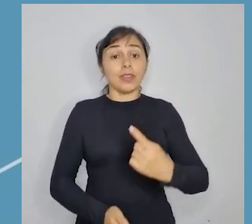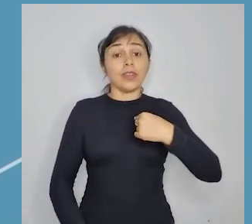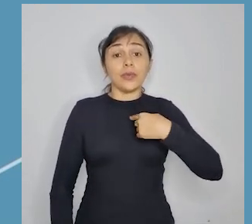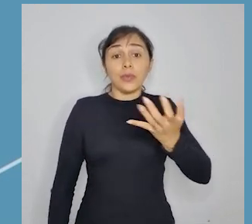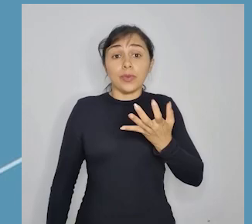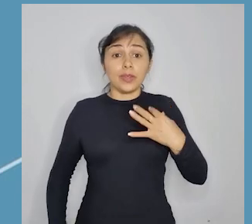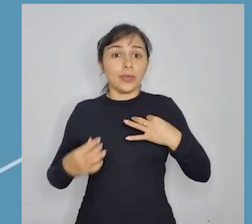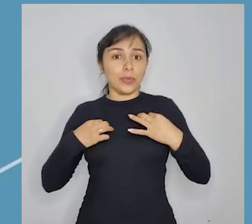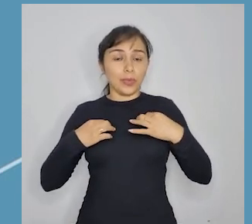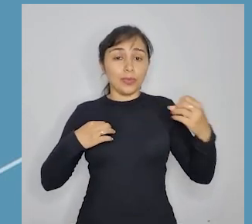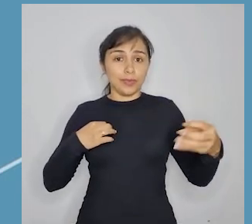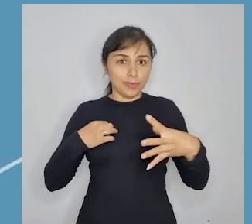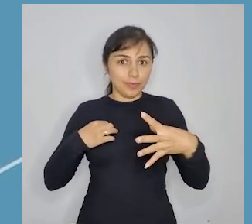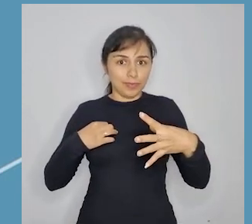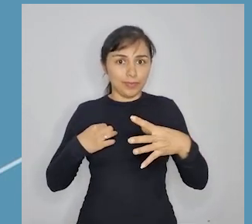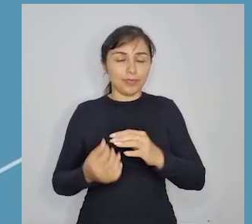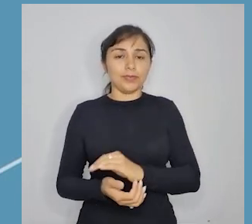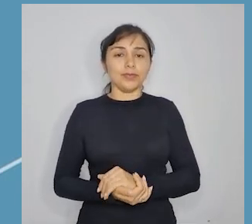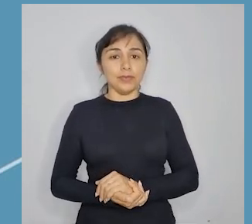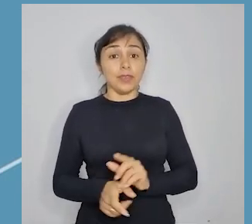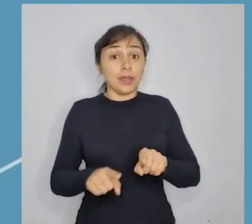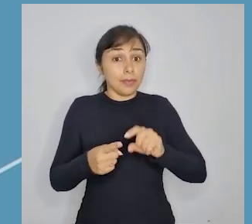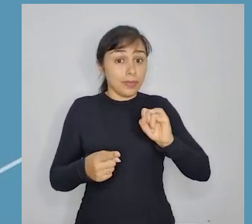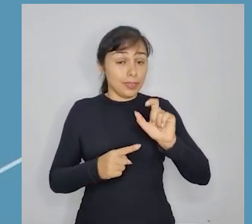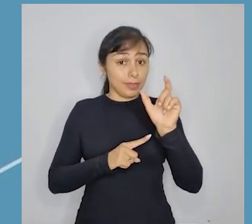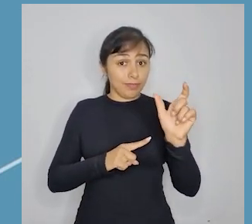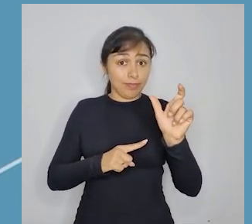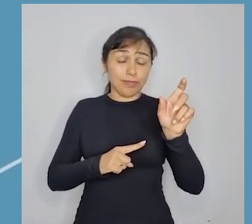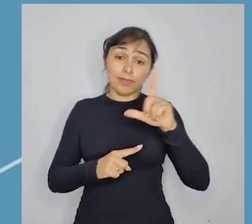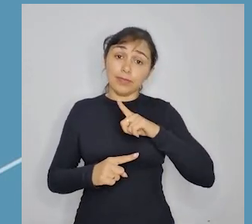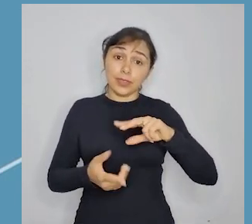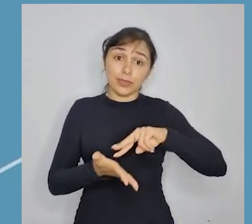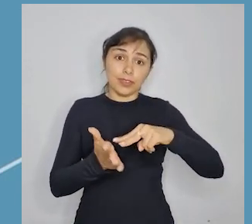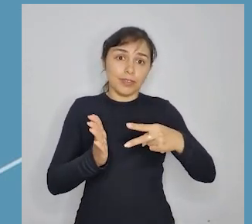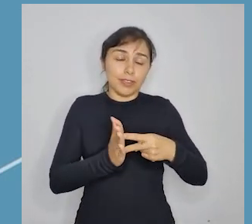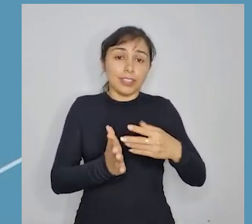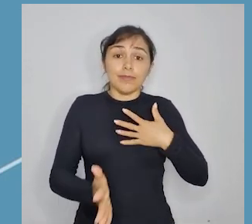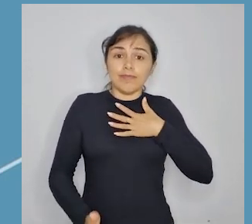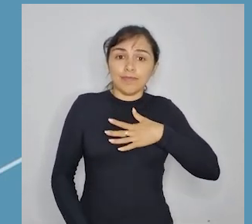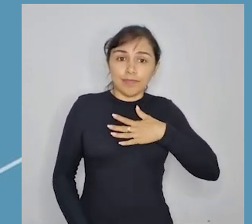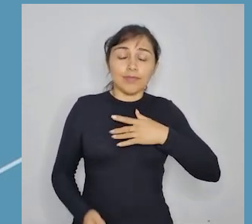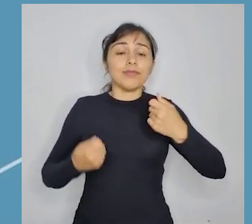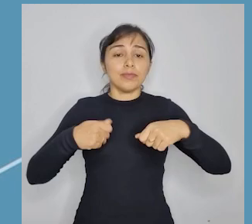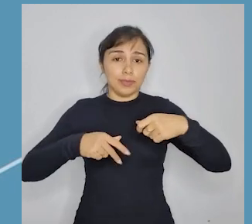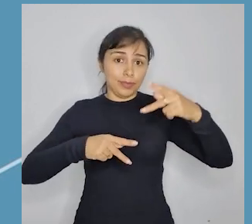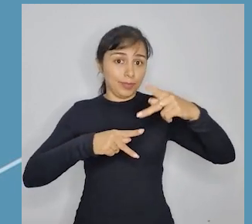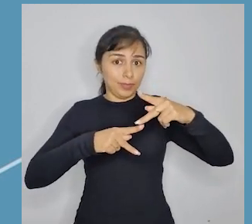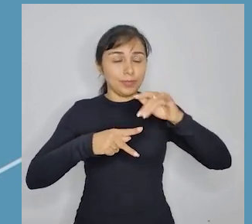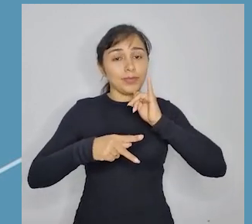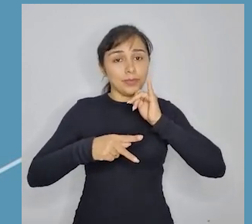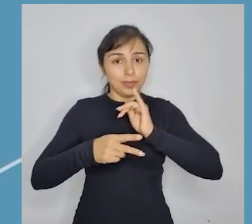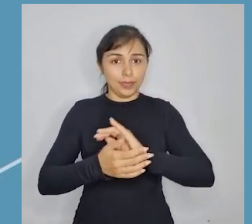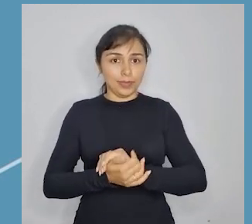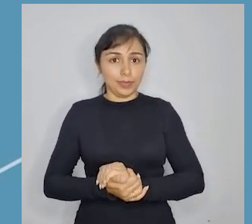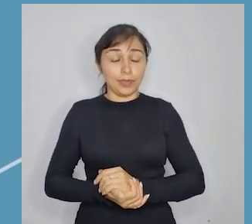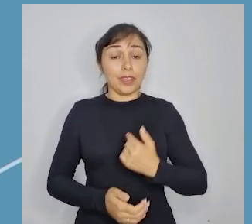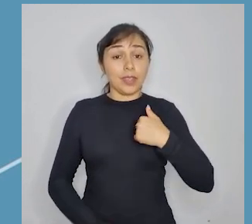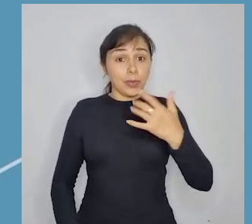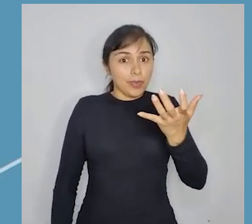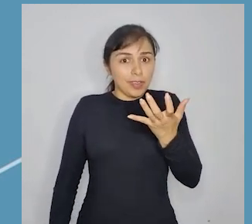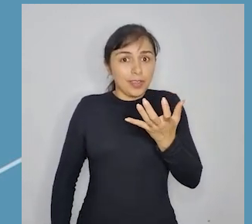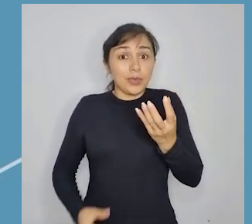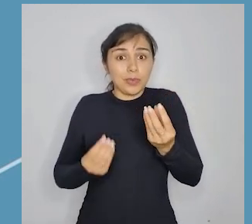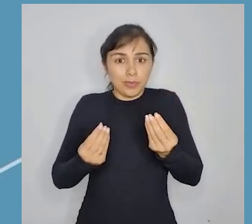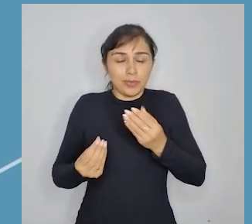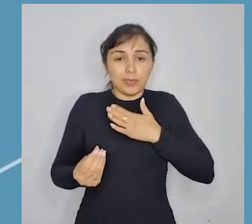quando tiver o sentido de estimar, gostar, querer bem, o verbo querer exige a preposição. Por exemplo, eu